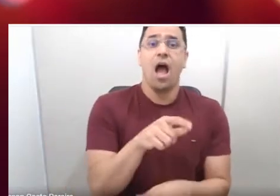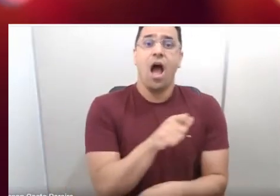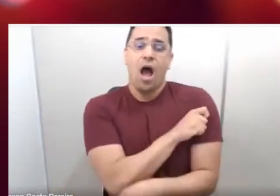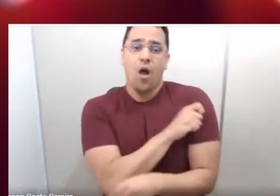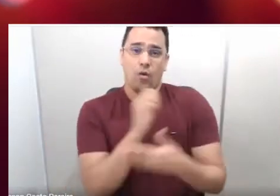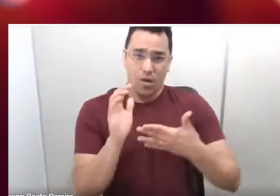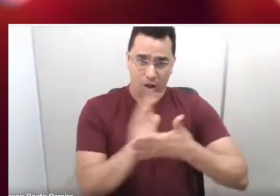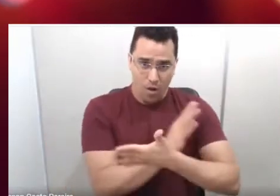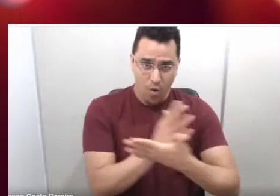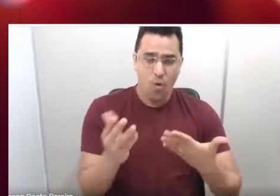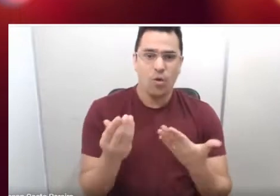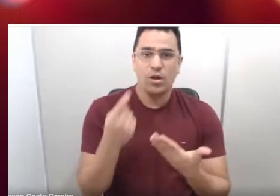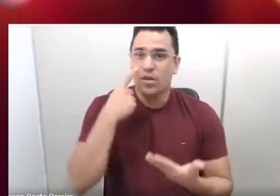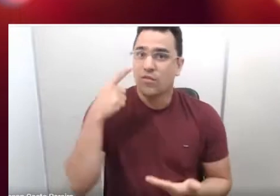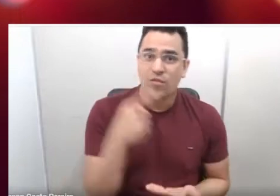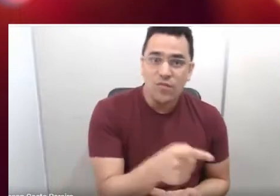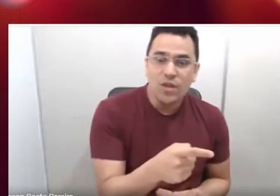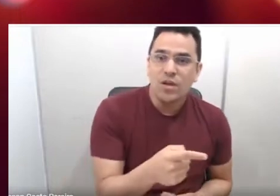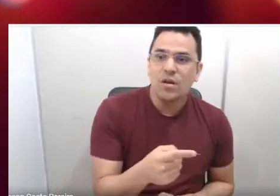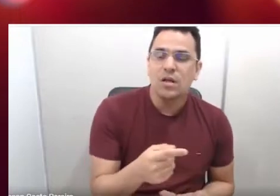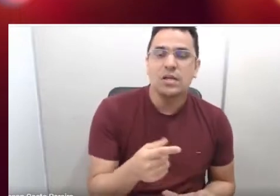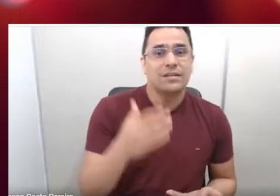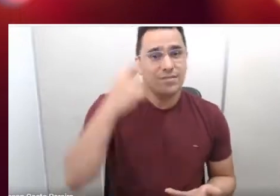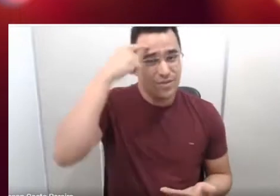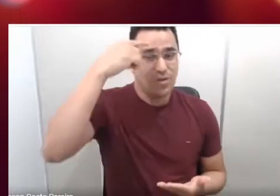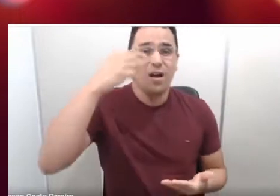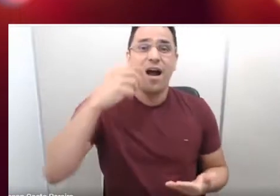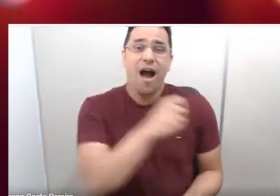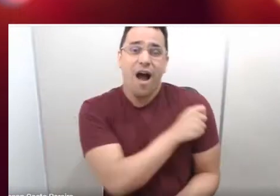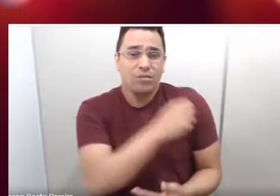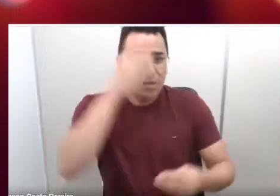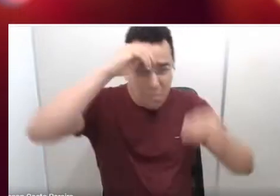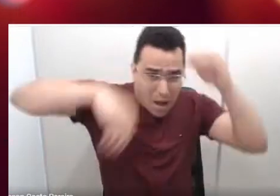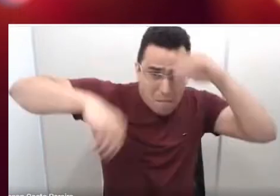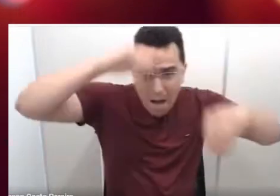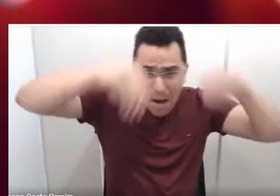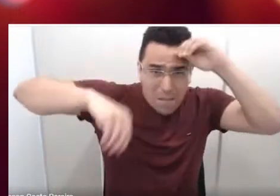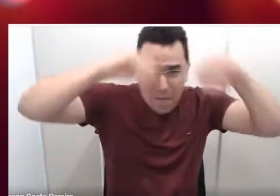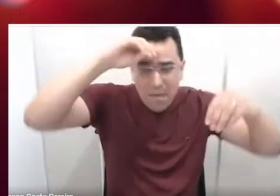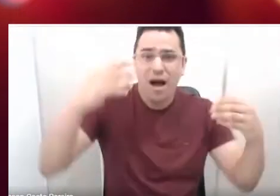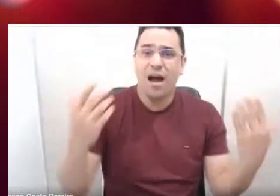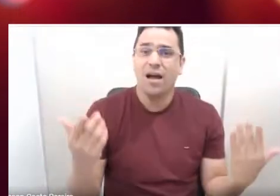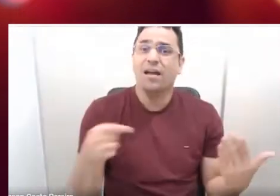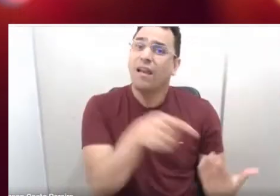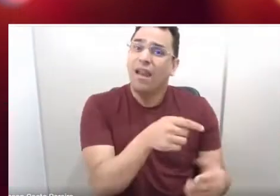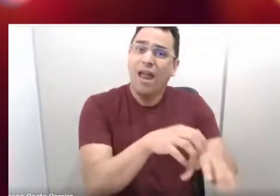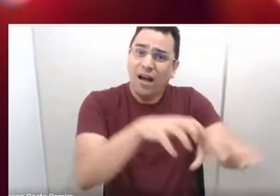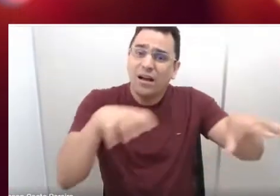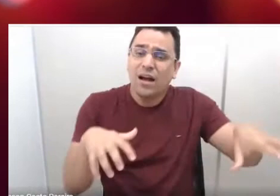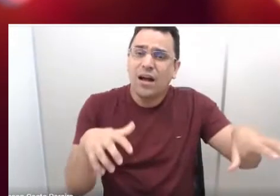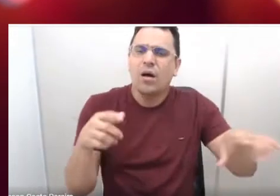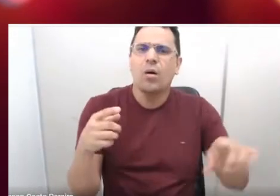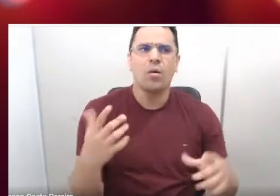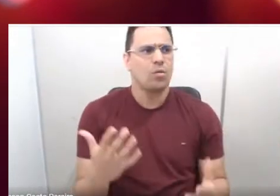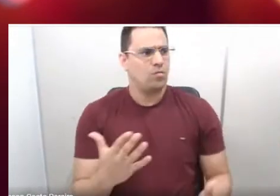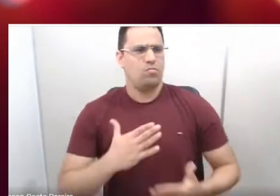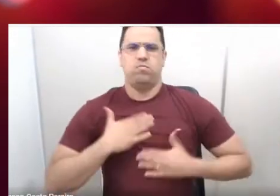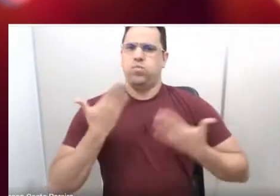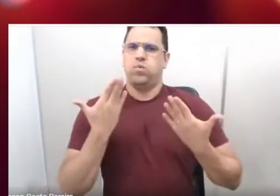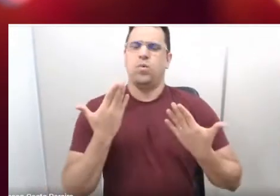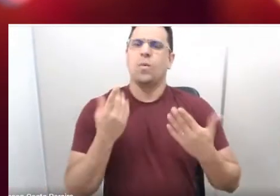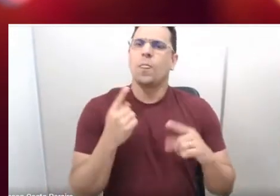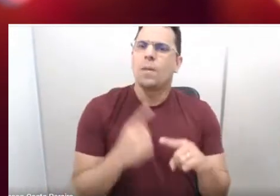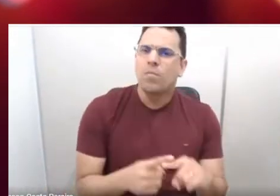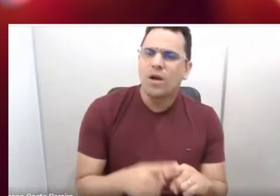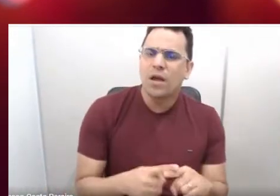curso, ver alguns estudantes evadindo da disciplina, mesmo em ensino remoto. E aí isso tem um impacto grande, porque, pô, para